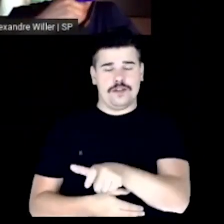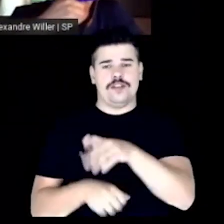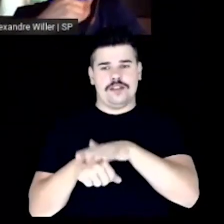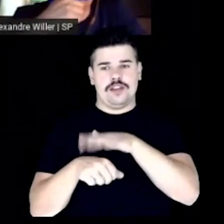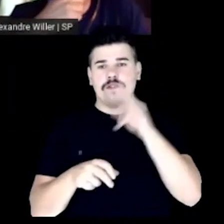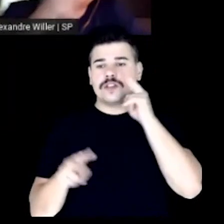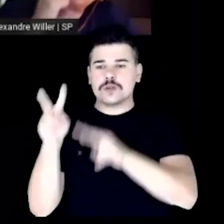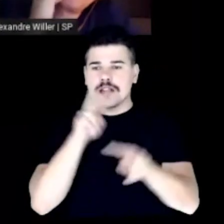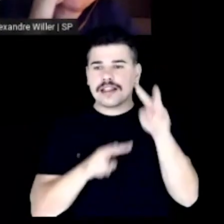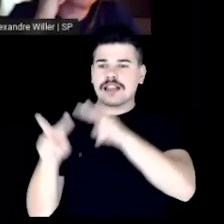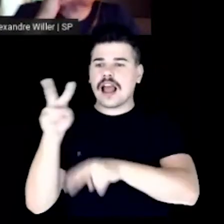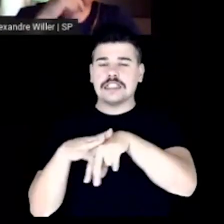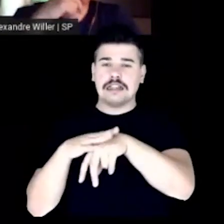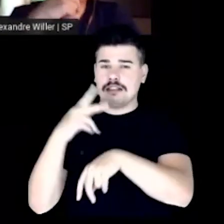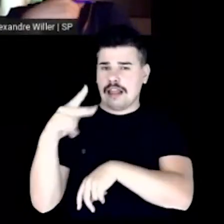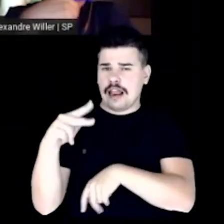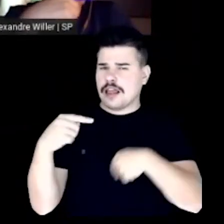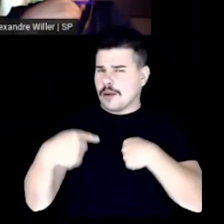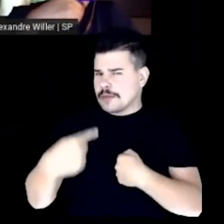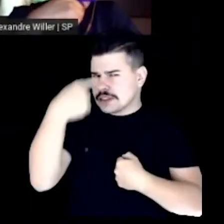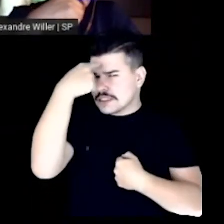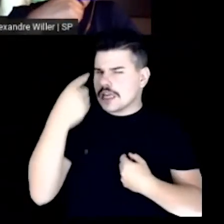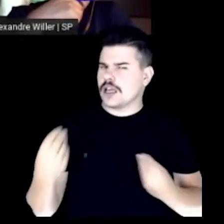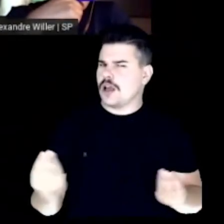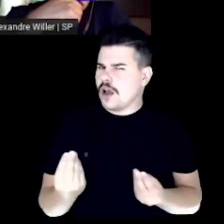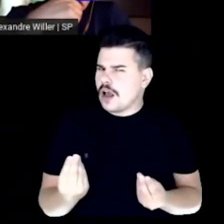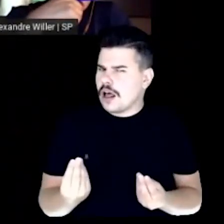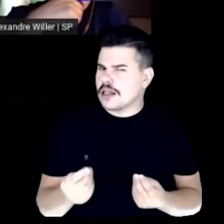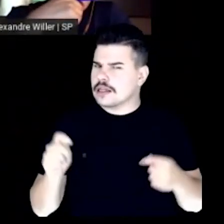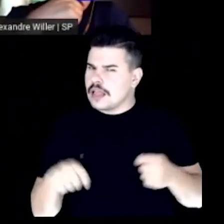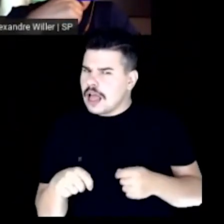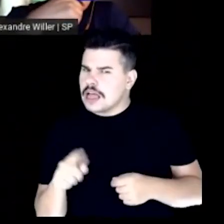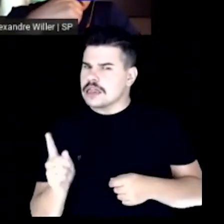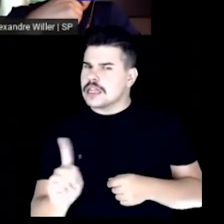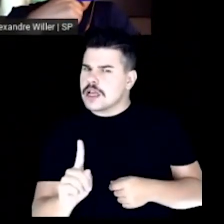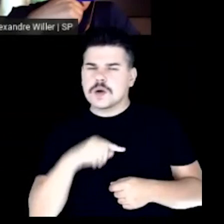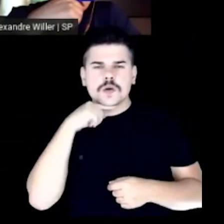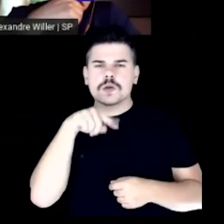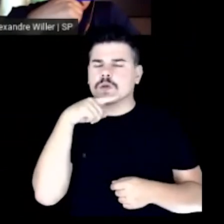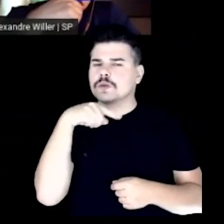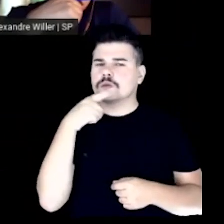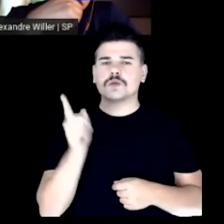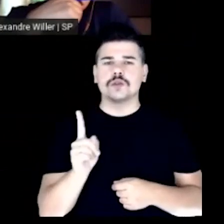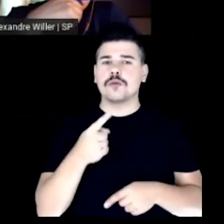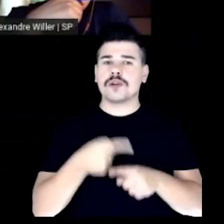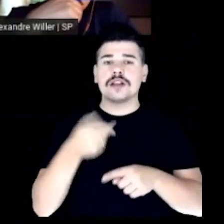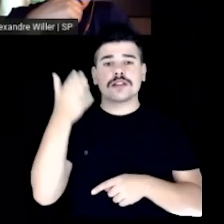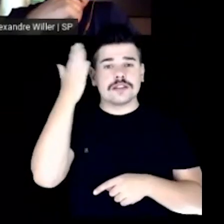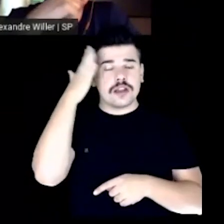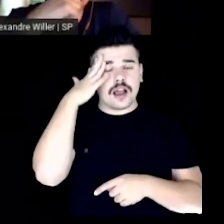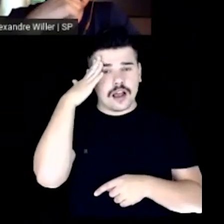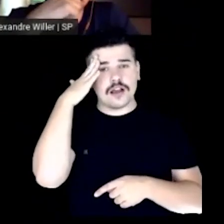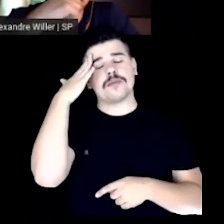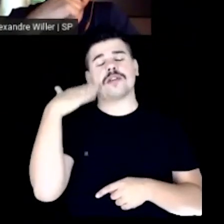via diante da visualidade da coisa, eu pensei, opa, ah, não, isso aqui não funcionou, isso